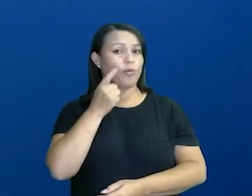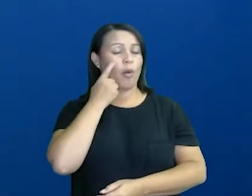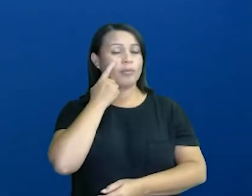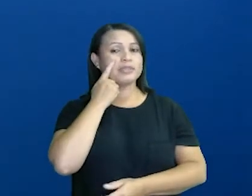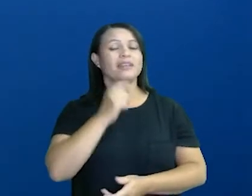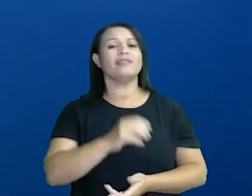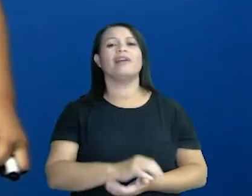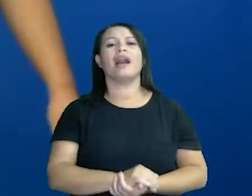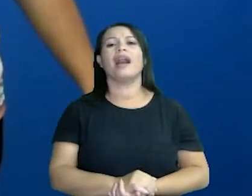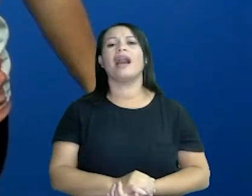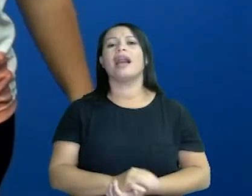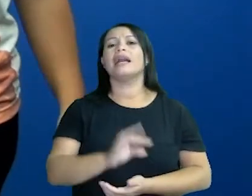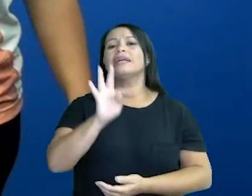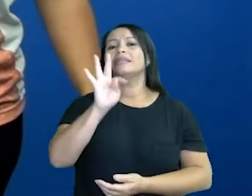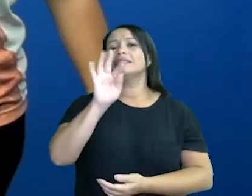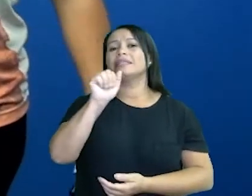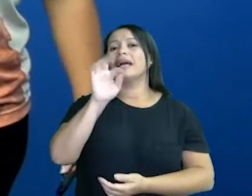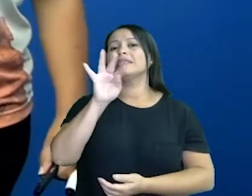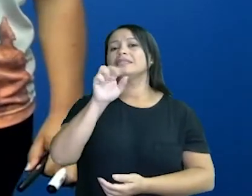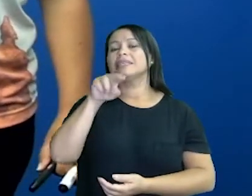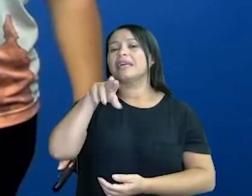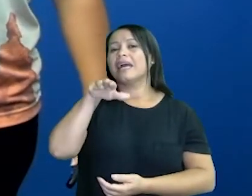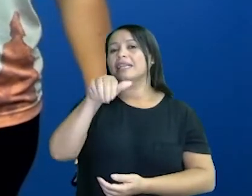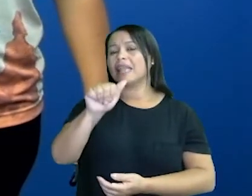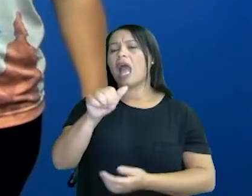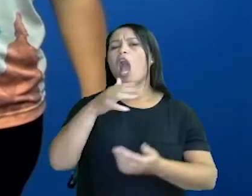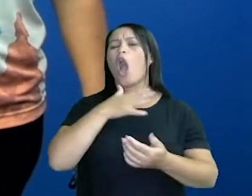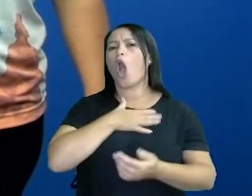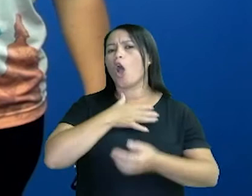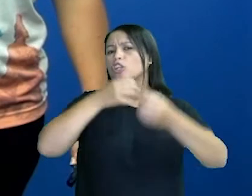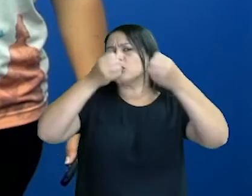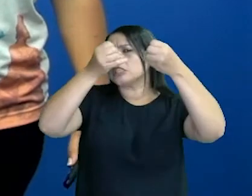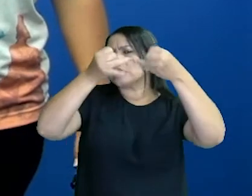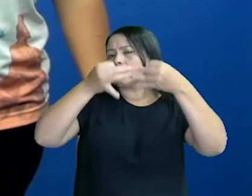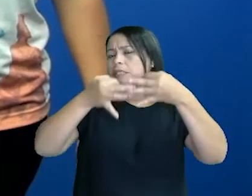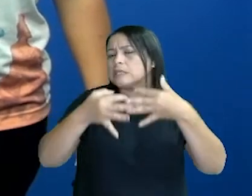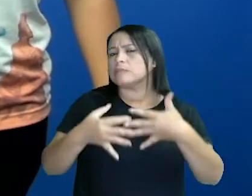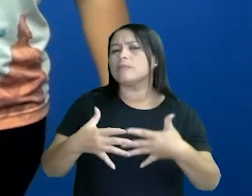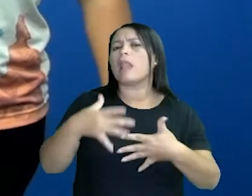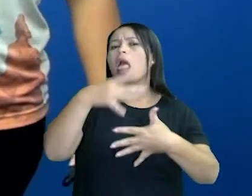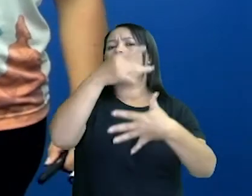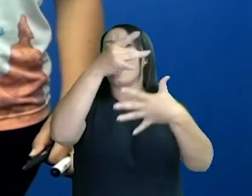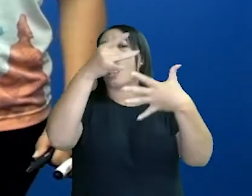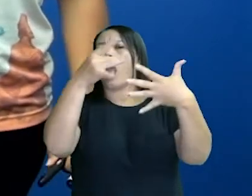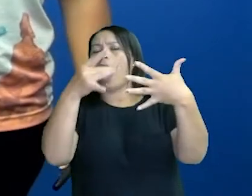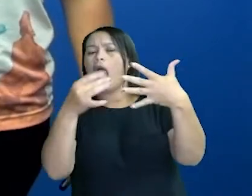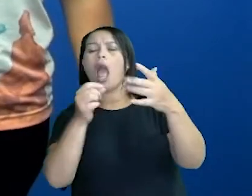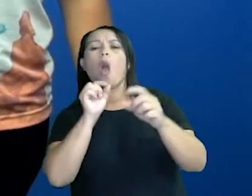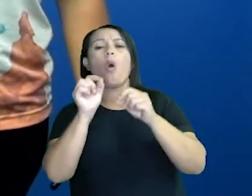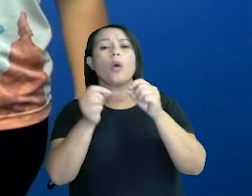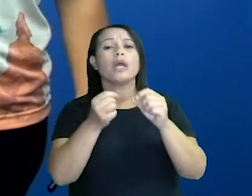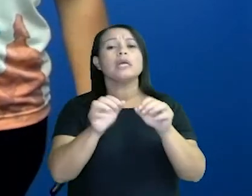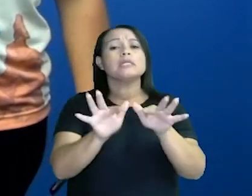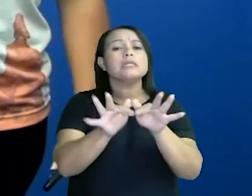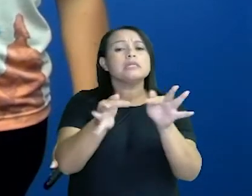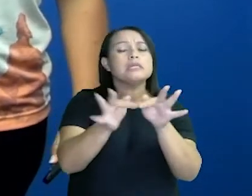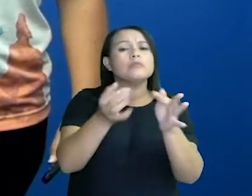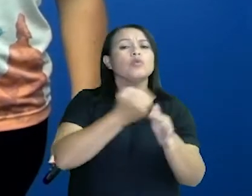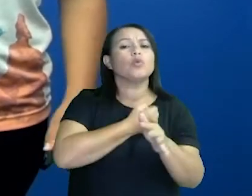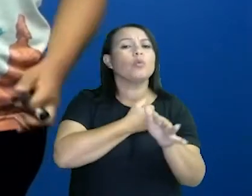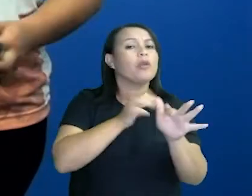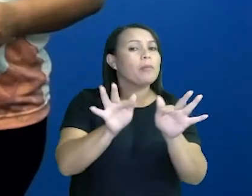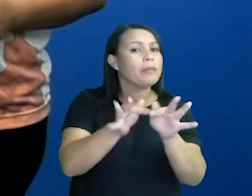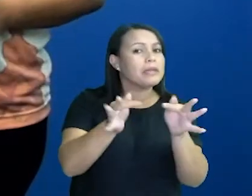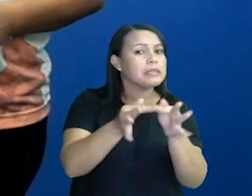então é Tatiane a professora tá gosta de explicar com conteúdo bem simples com números bem